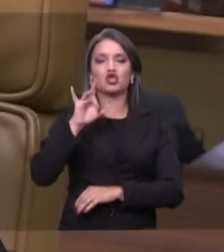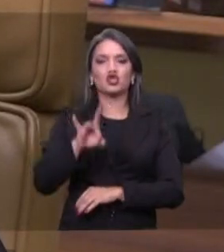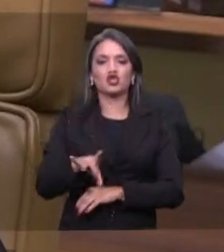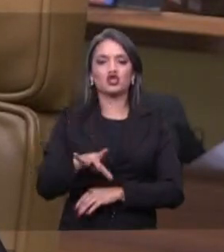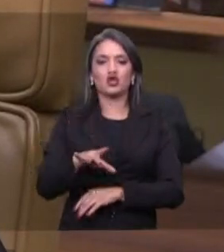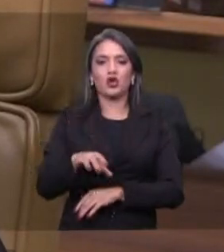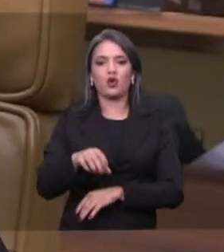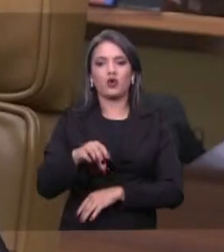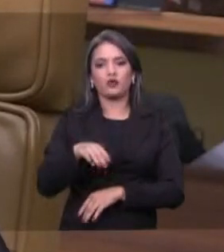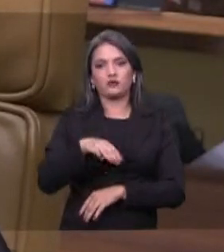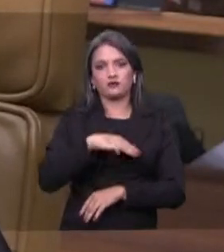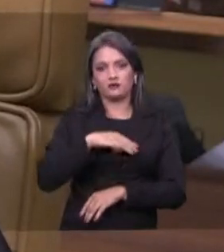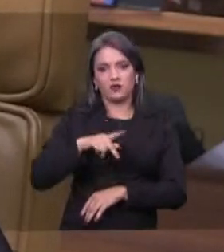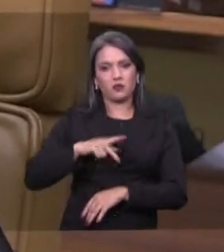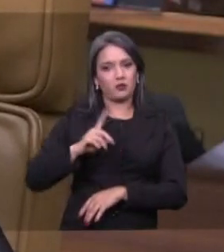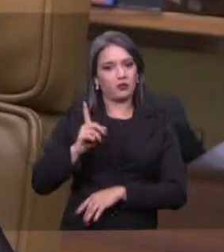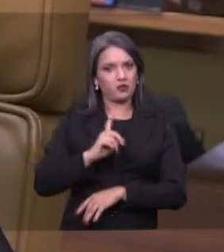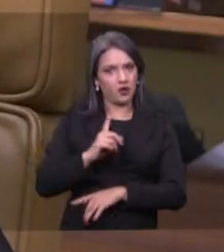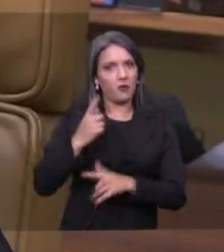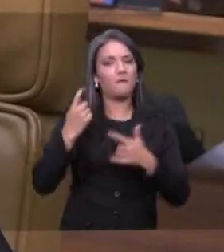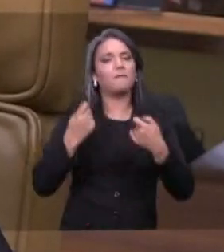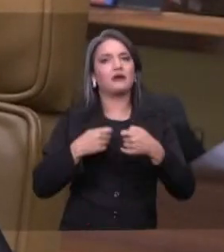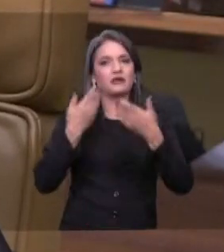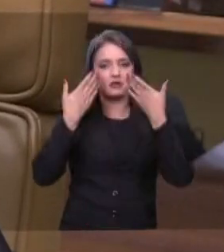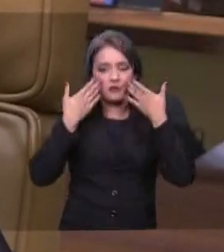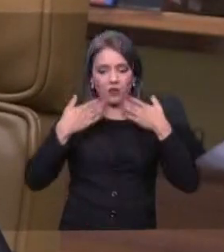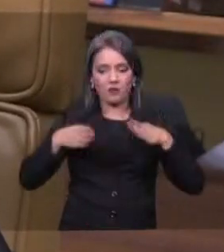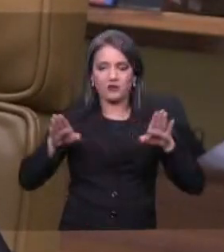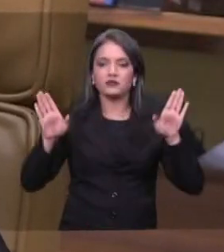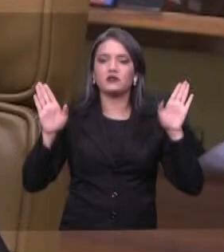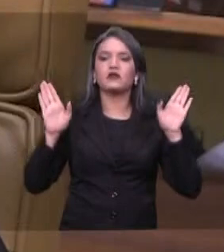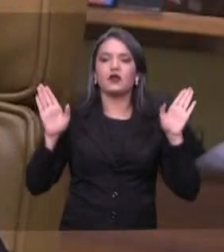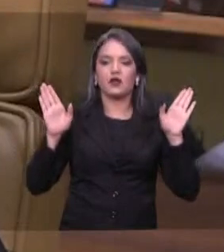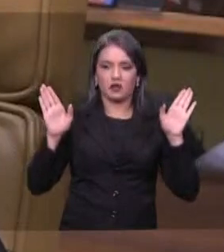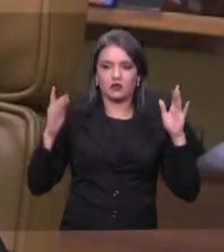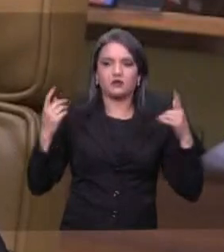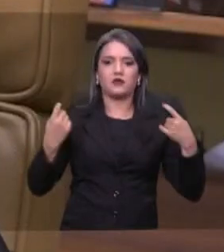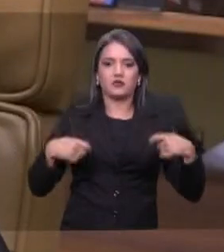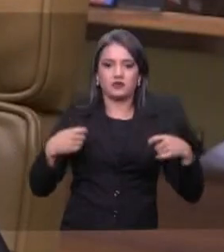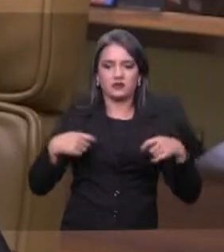órgão ministerial. Tem que se dar a devida publicidade, como ontem já abordei,